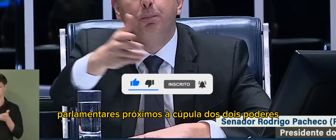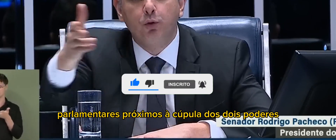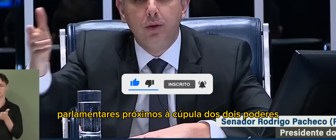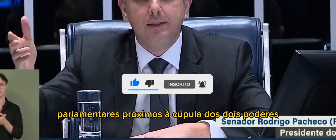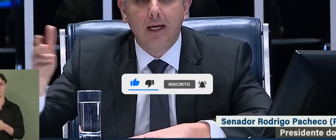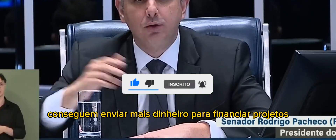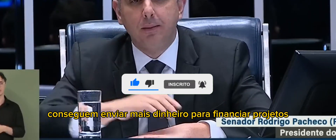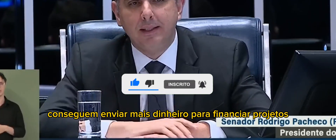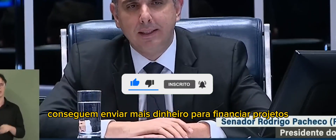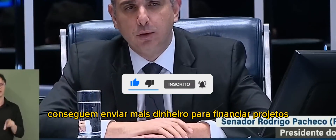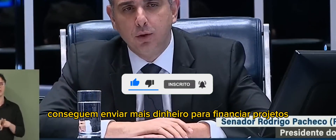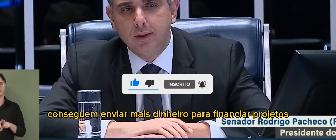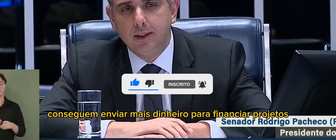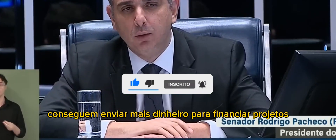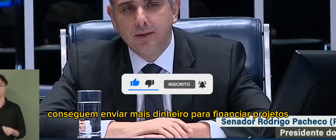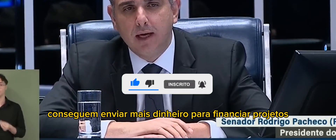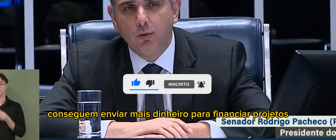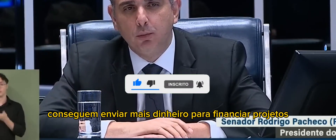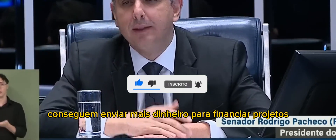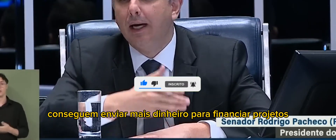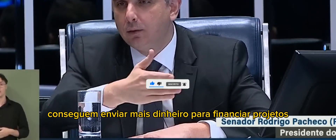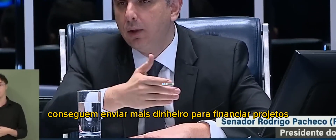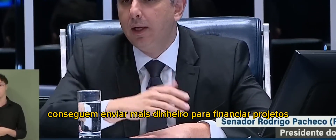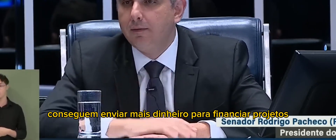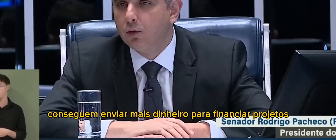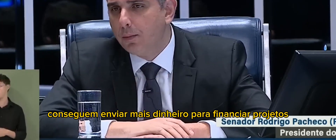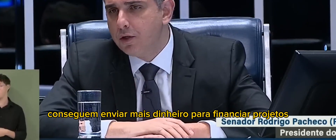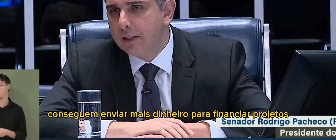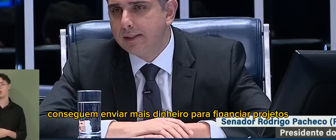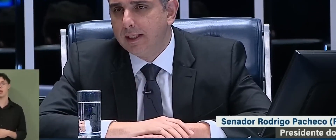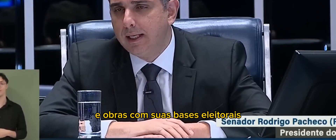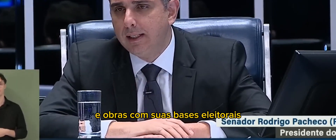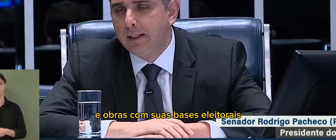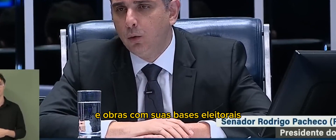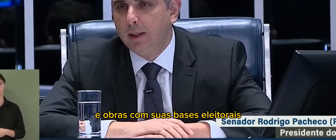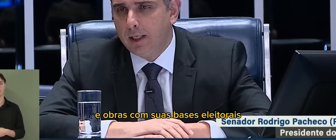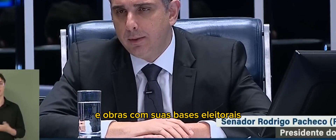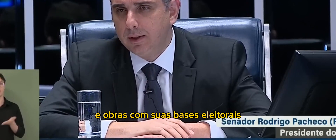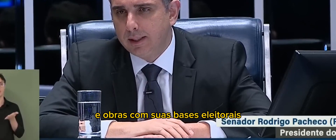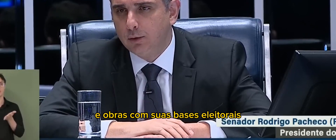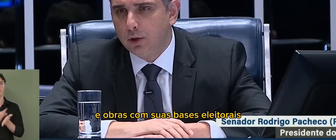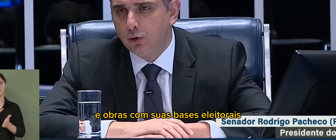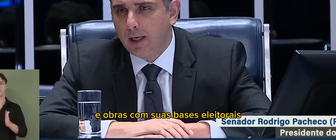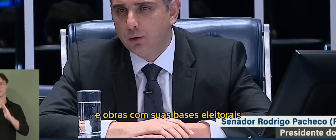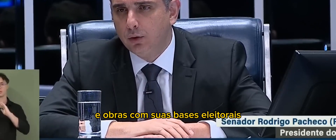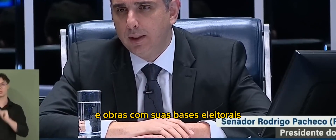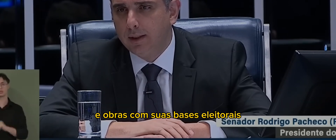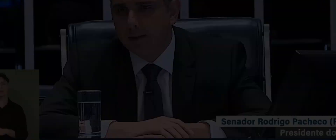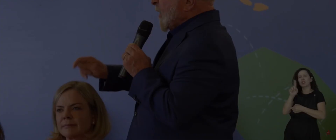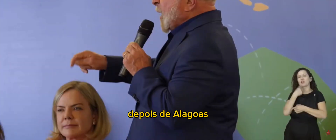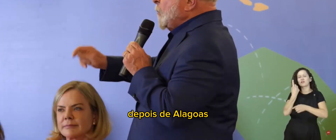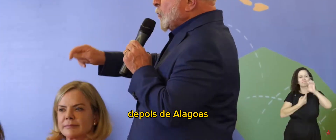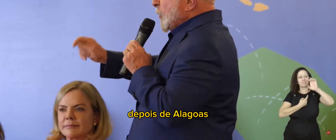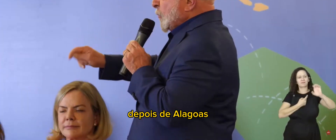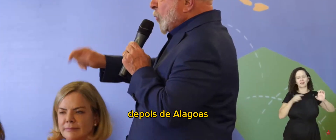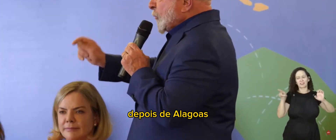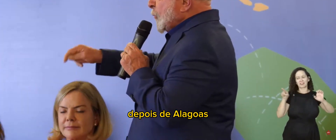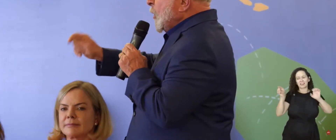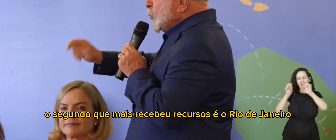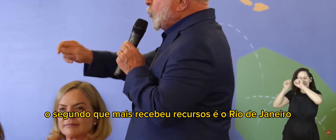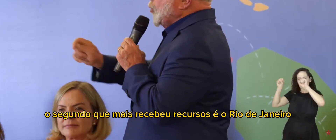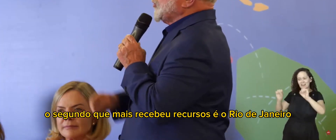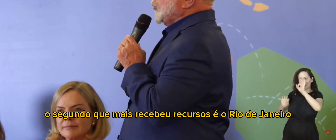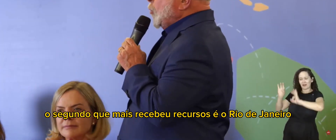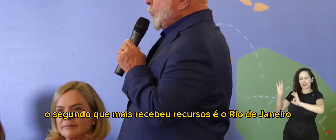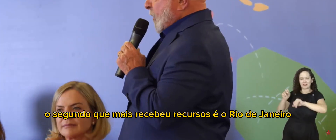dois poderes conseguem enviar mais dinheiro para financiar projetos e obras em suas bases eleitorais. Depois de